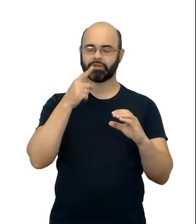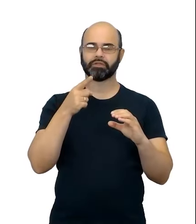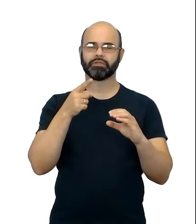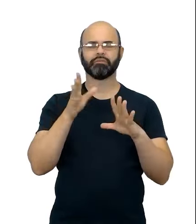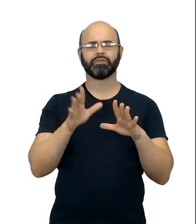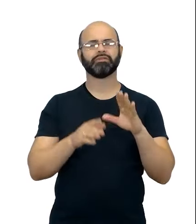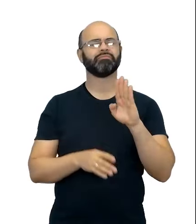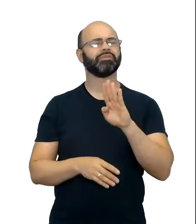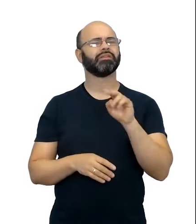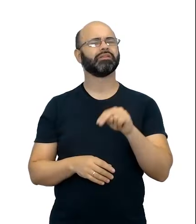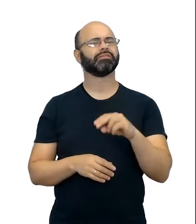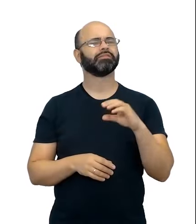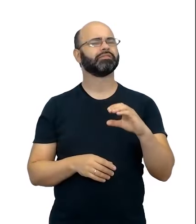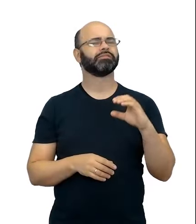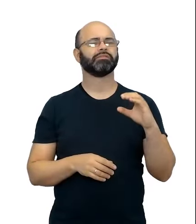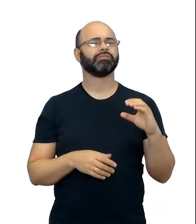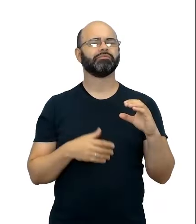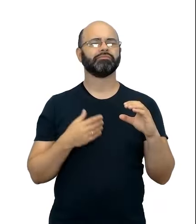o que a BNCC